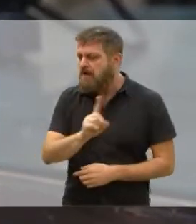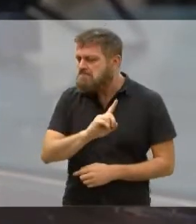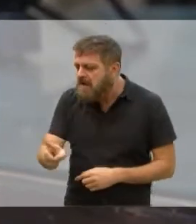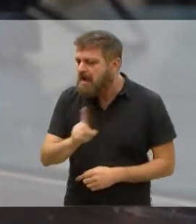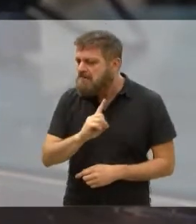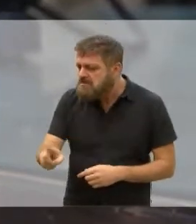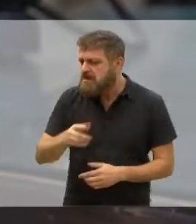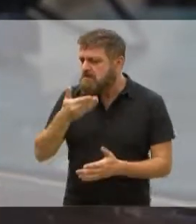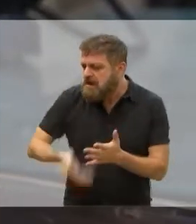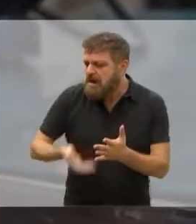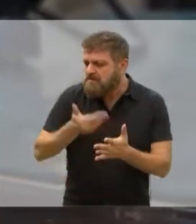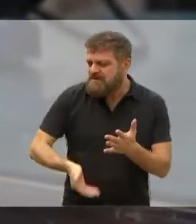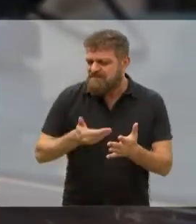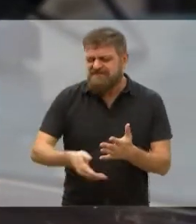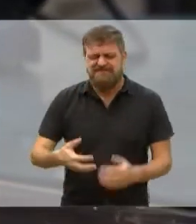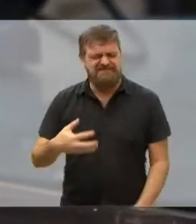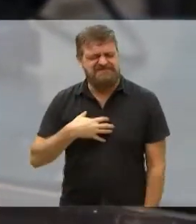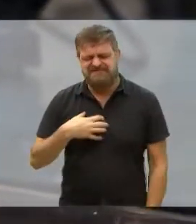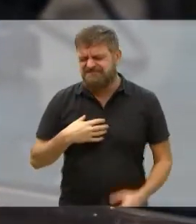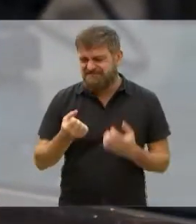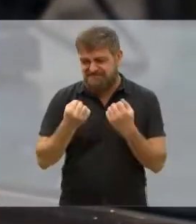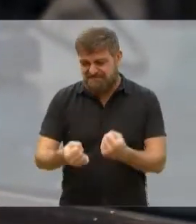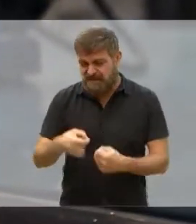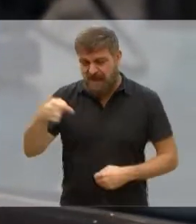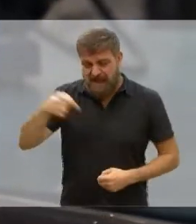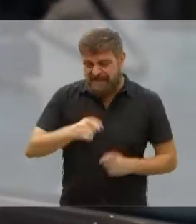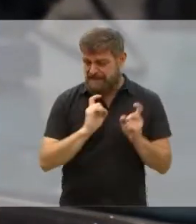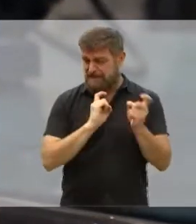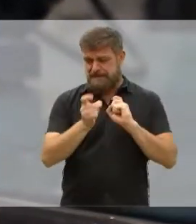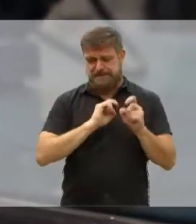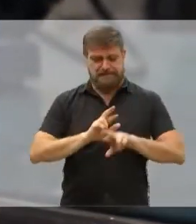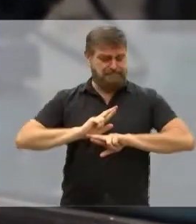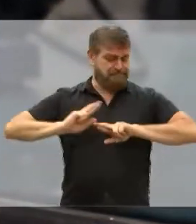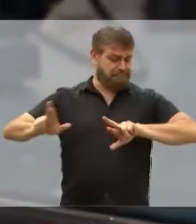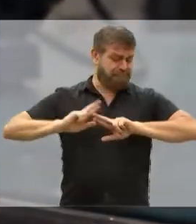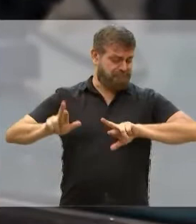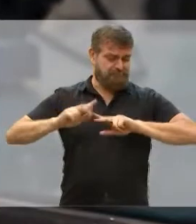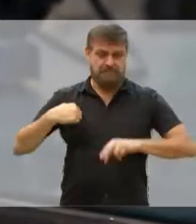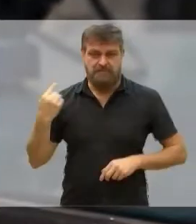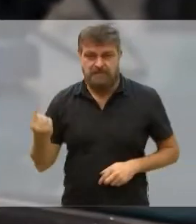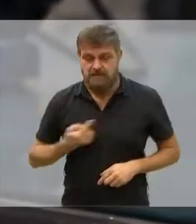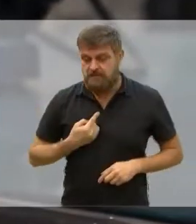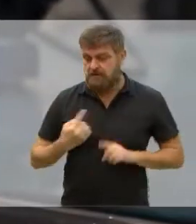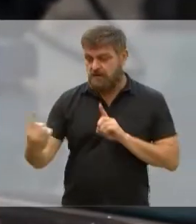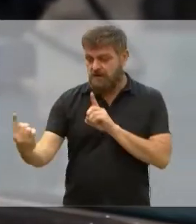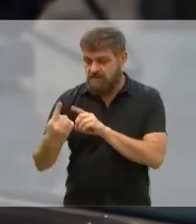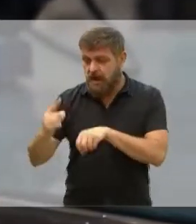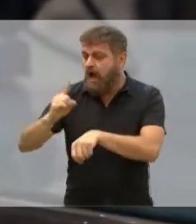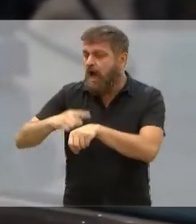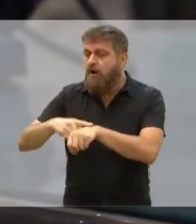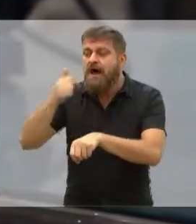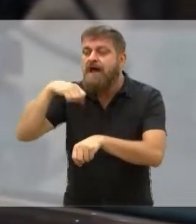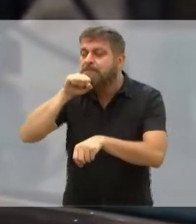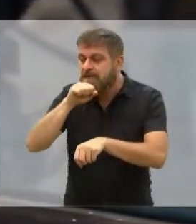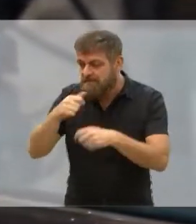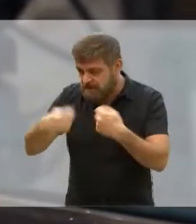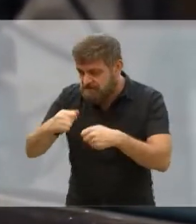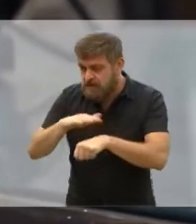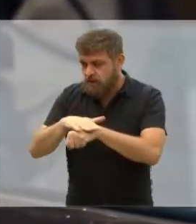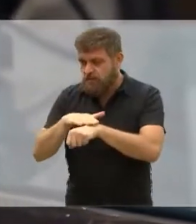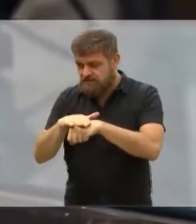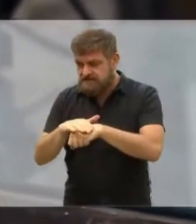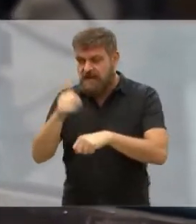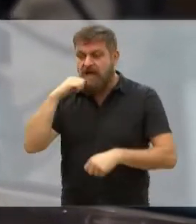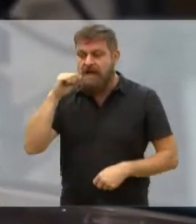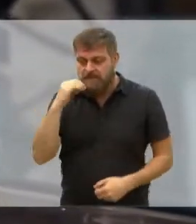não e não e não que eu acho bem pesado. Então aqui eu não faço reuniões, eu atendo todas elas a hora que elas querem, porque eu